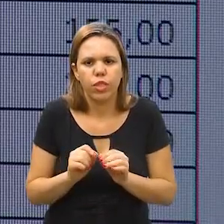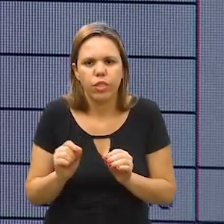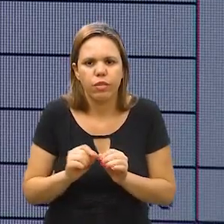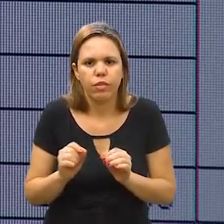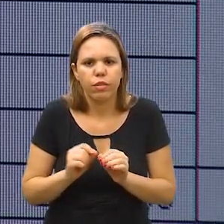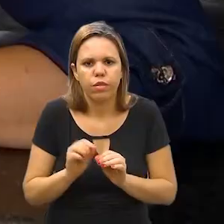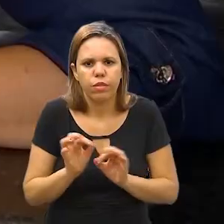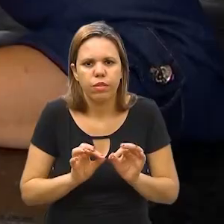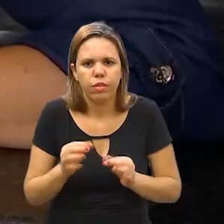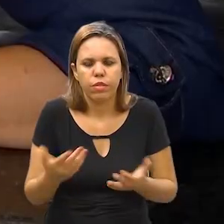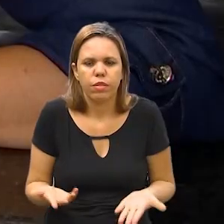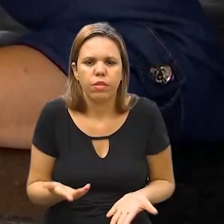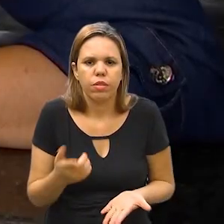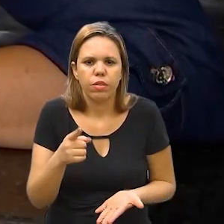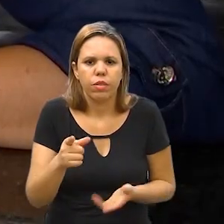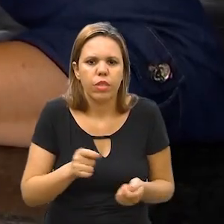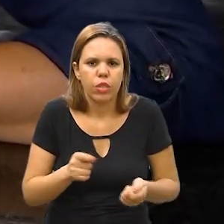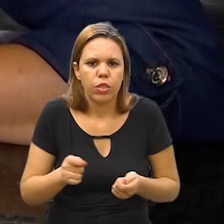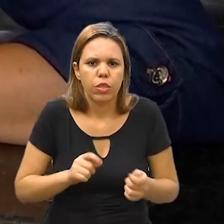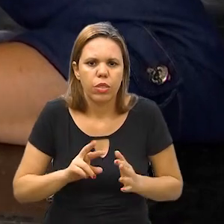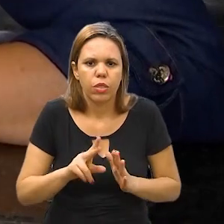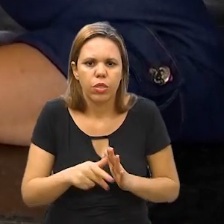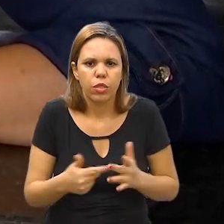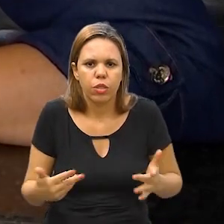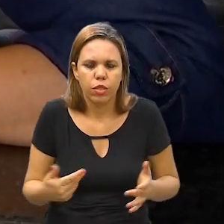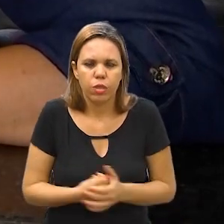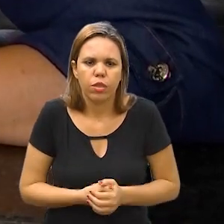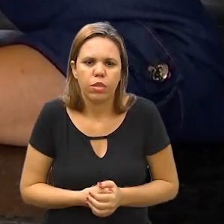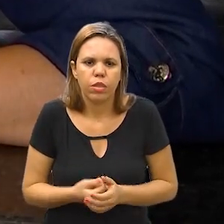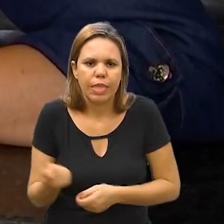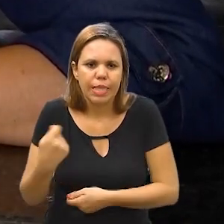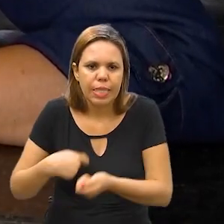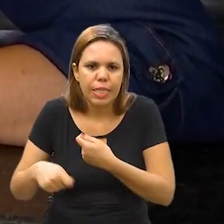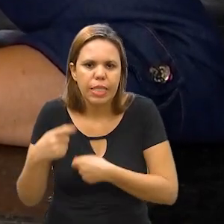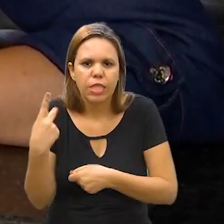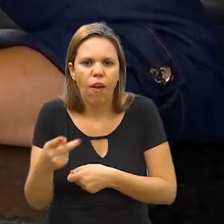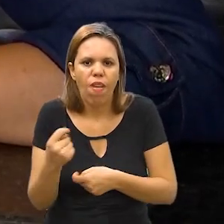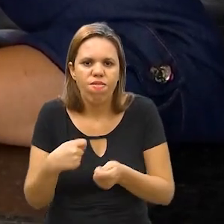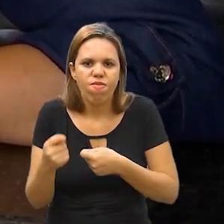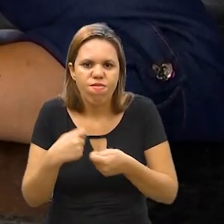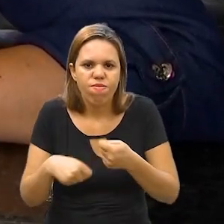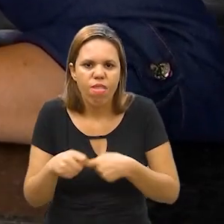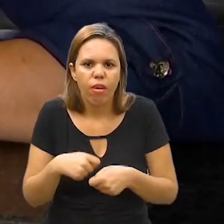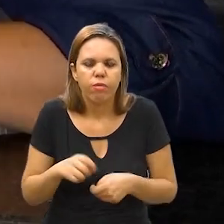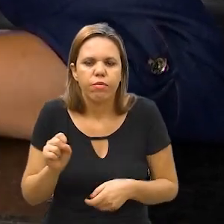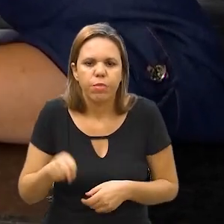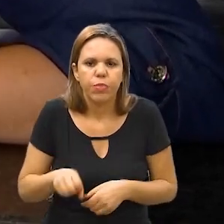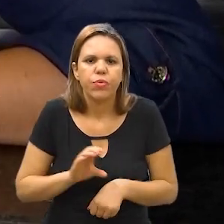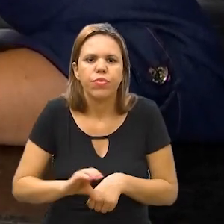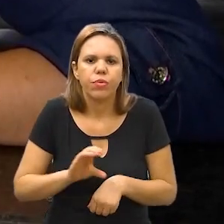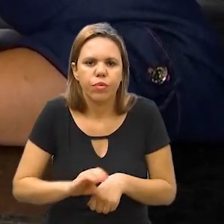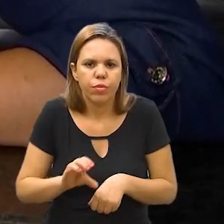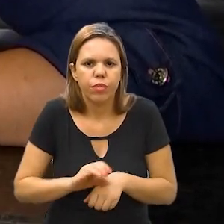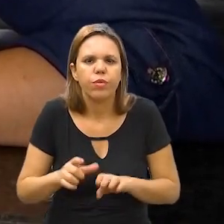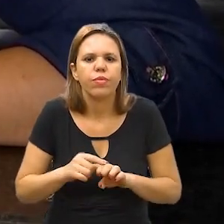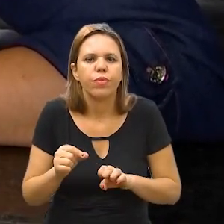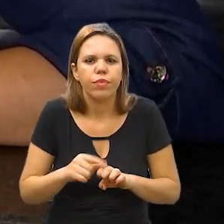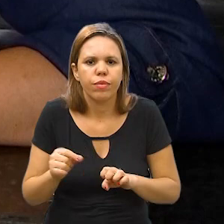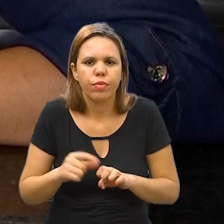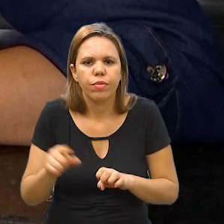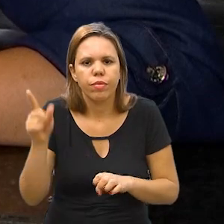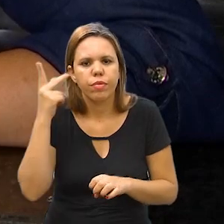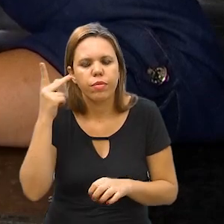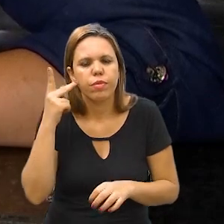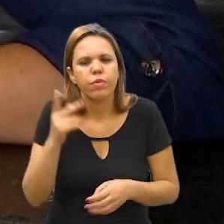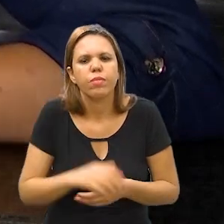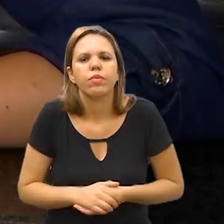o planejamento. Como você lida com essas questões de administrar o seu negócio? Sim, eu fiz um curso de empreendedorismo em São